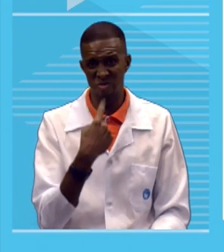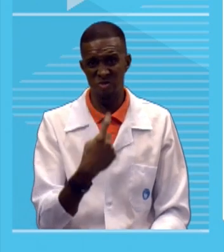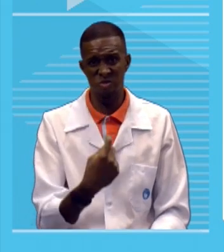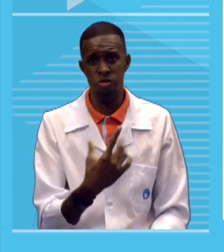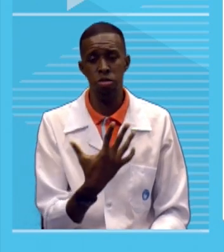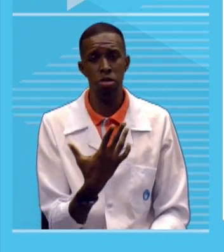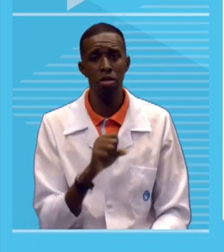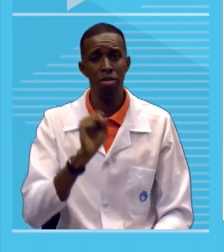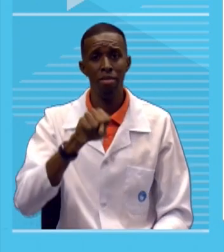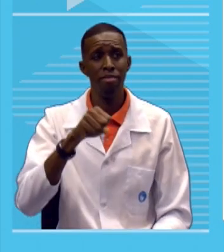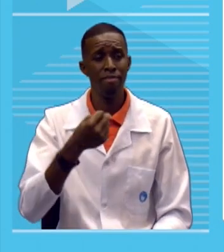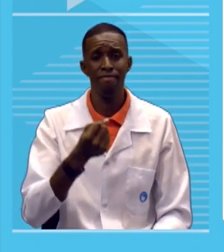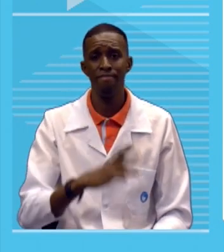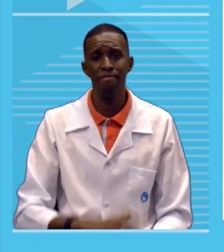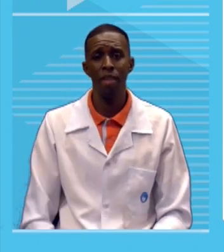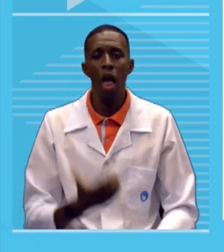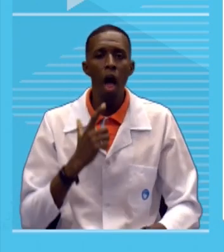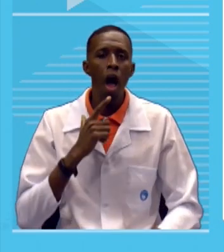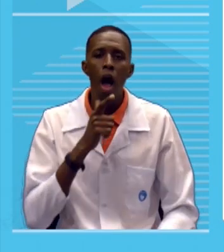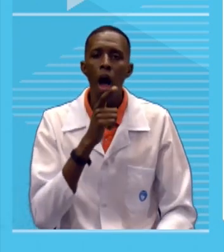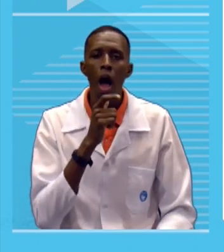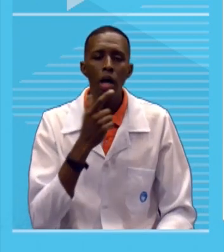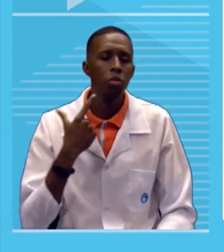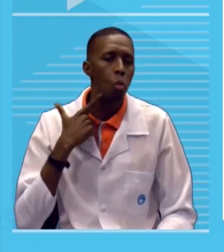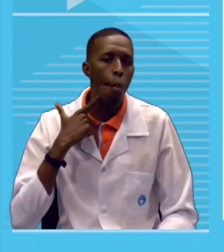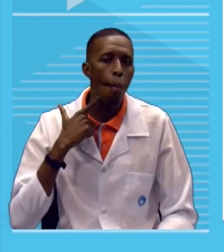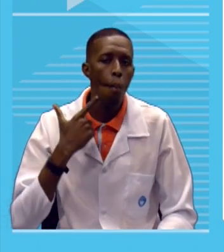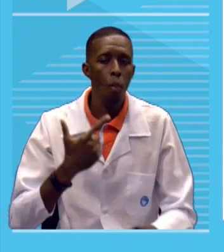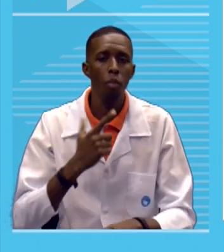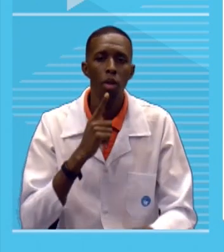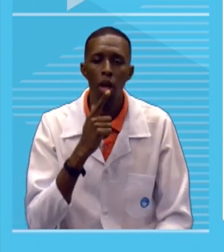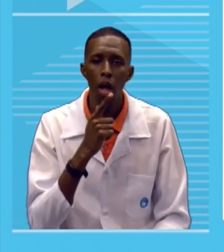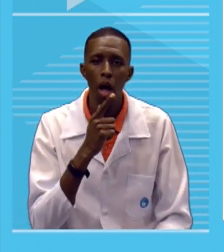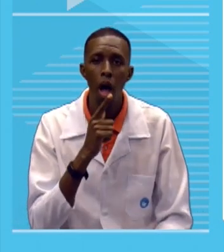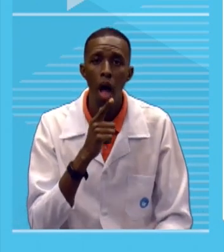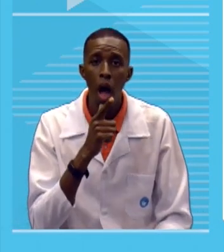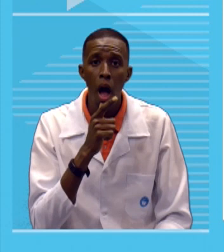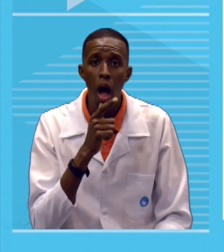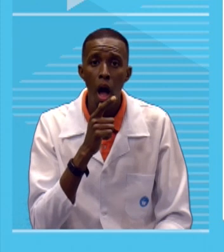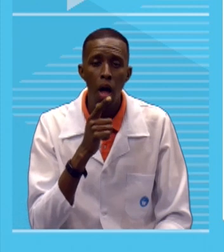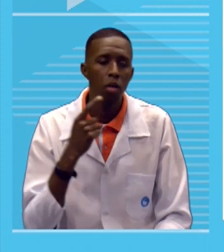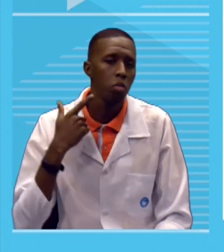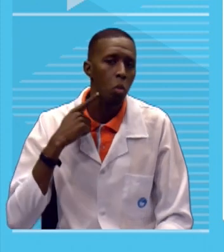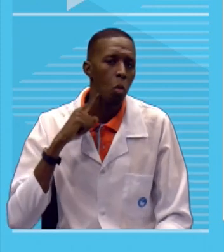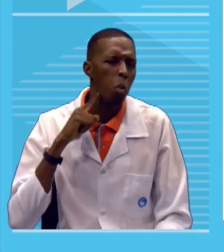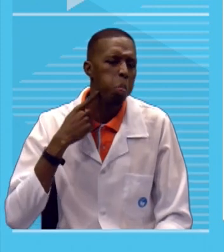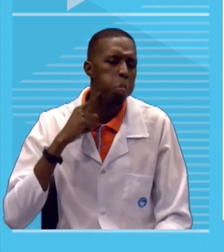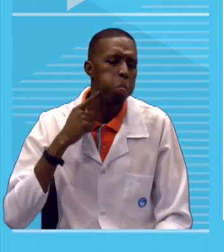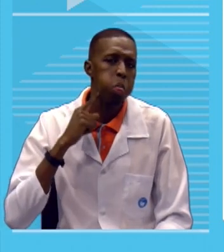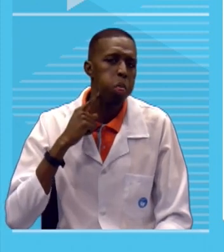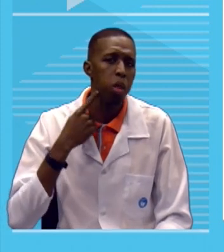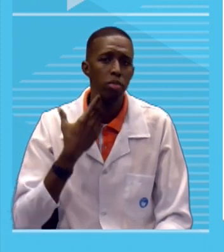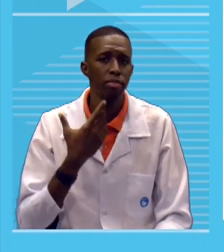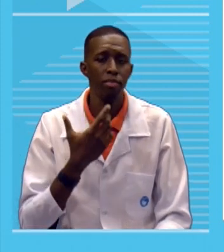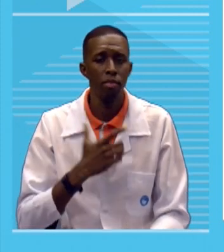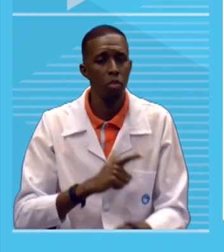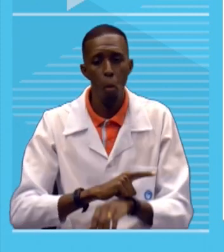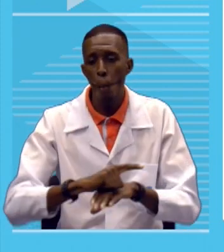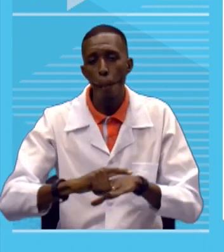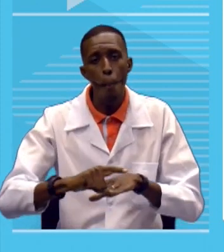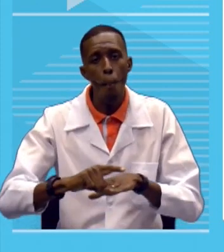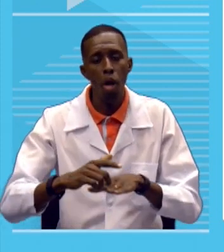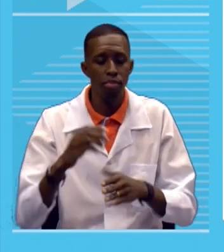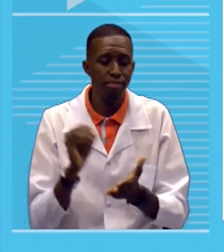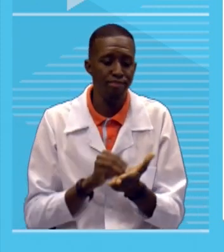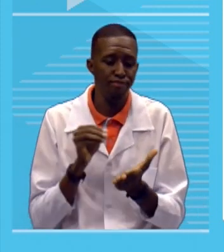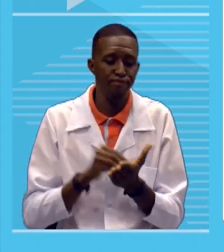Brasil ainda falta água potável. Então, é claro que isso é um grande problema. Outra questão é o